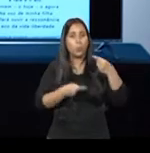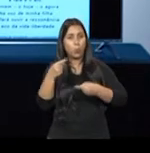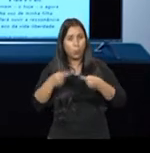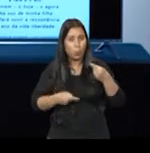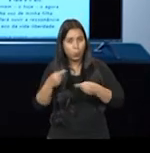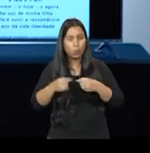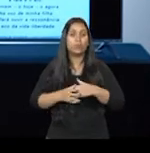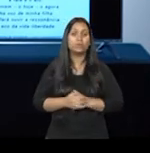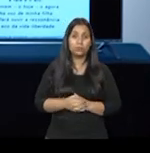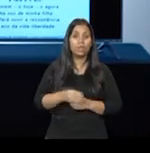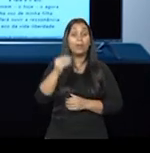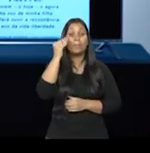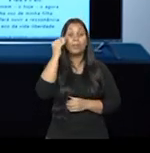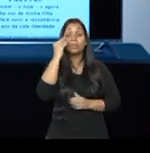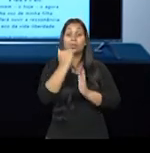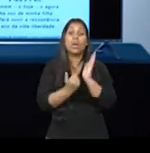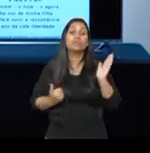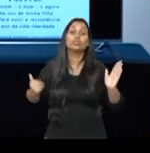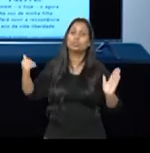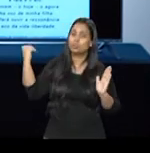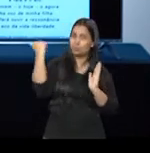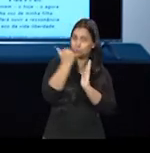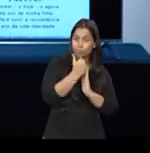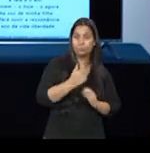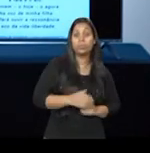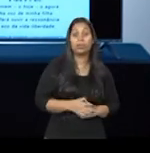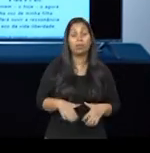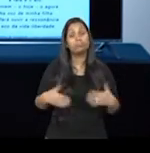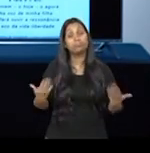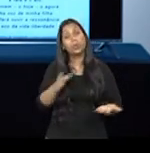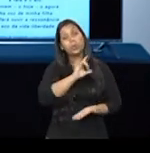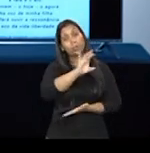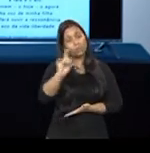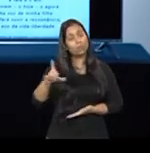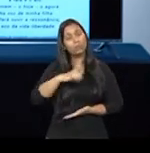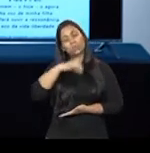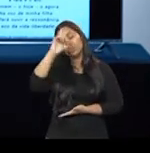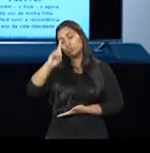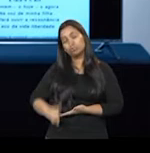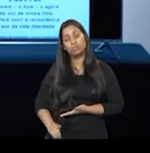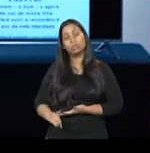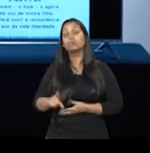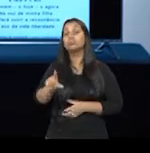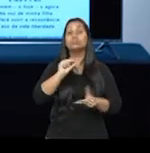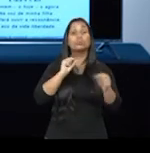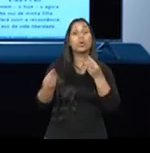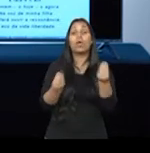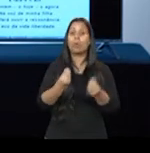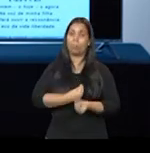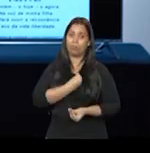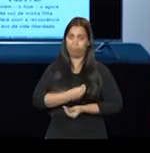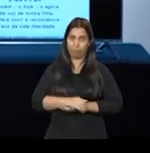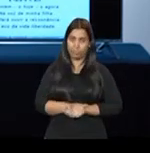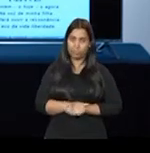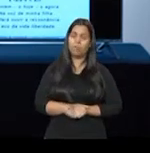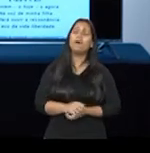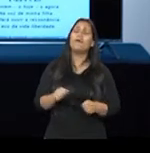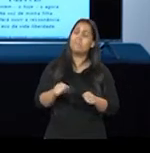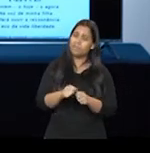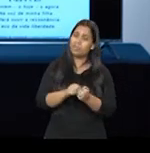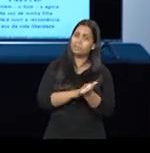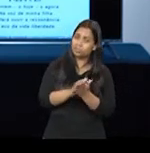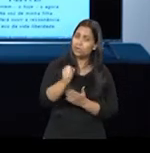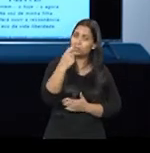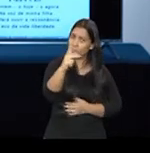criar medidas, tá, para tentar superar esses desafios e que cada um tem o direito de escolher como quer viver, tá bom? Façam